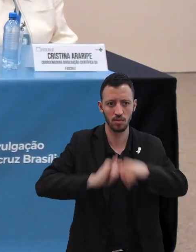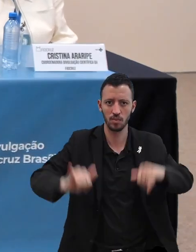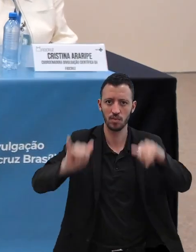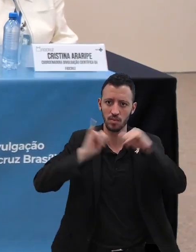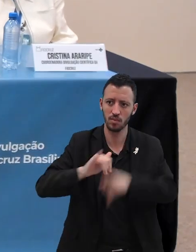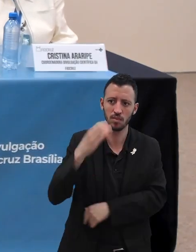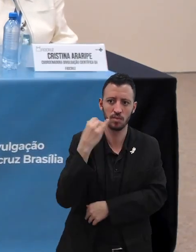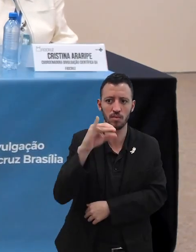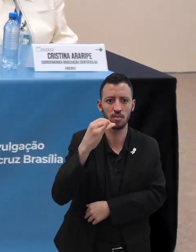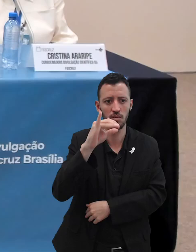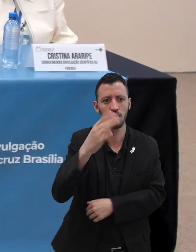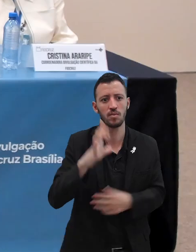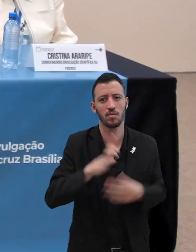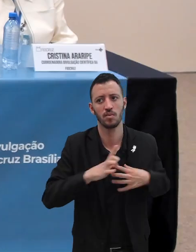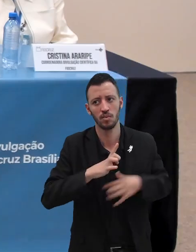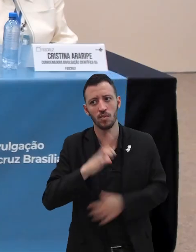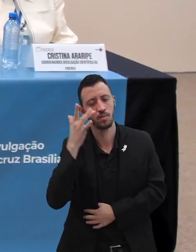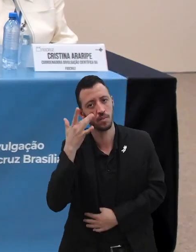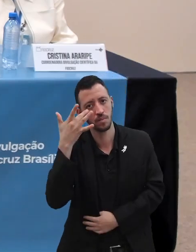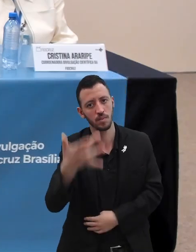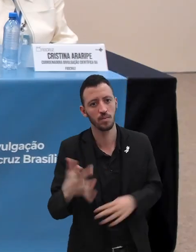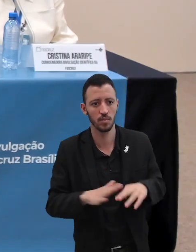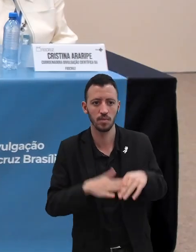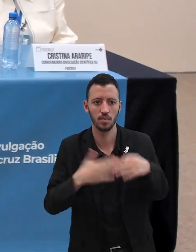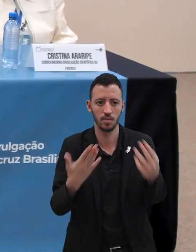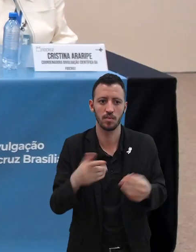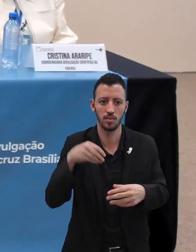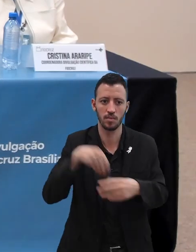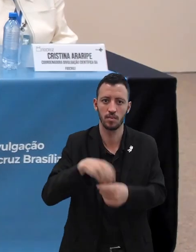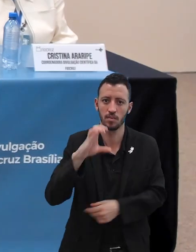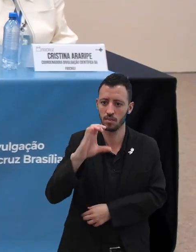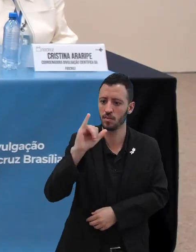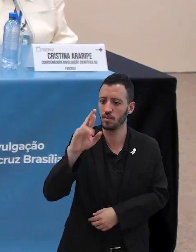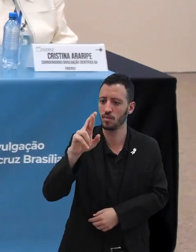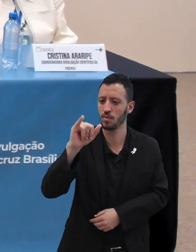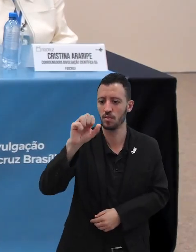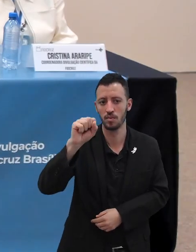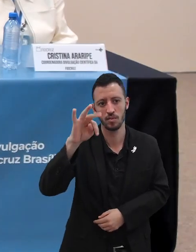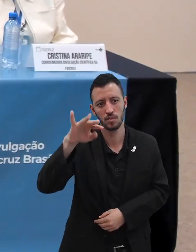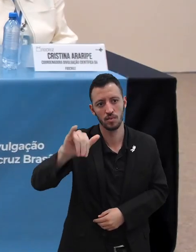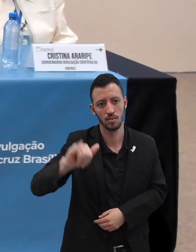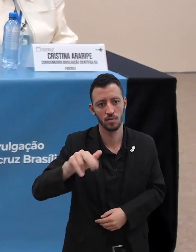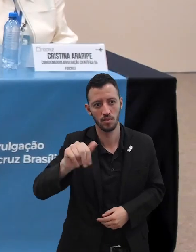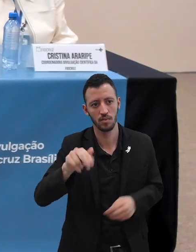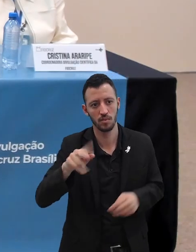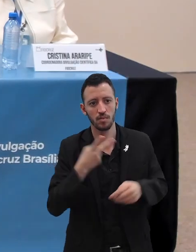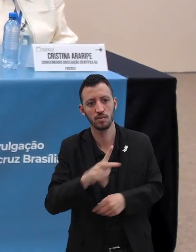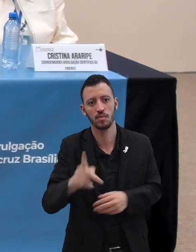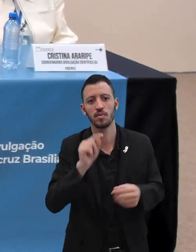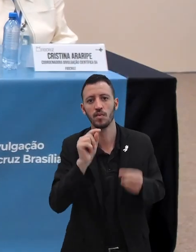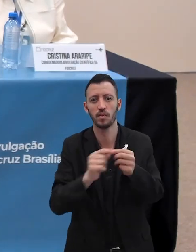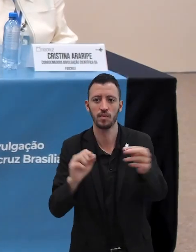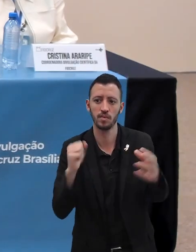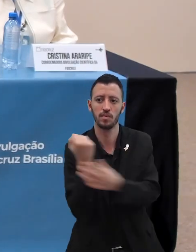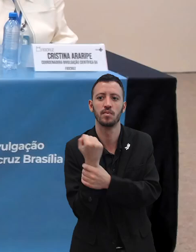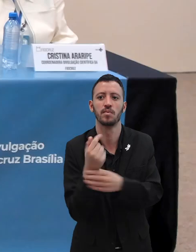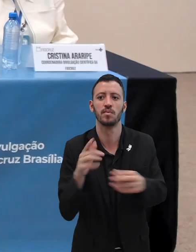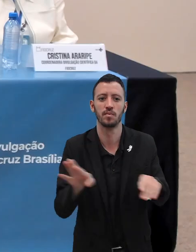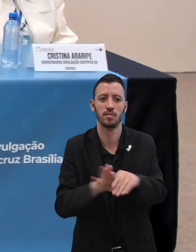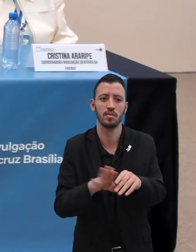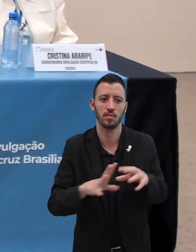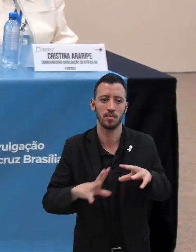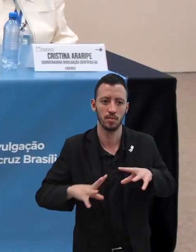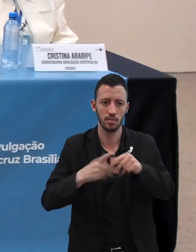divulgação científica, ela está presente, né? Então, é Cristina sempre presente para fazer essa defesa, né?